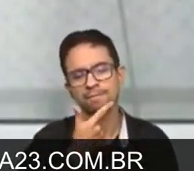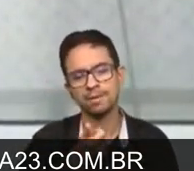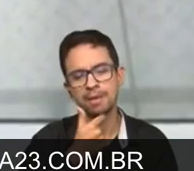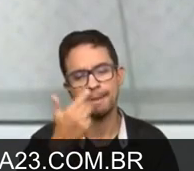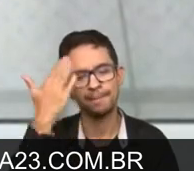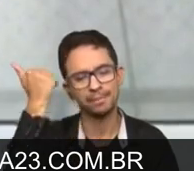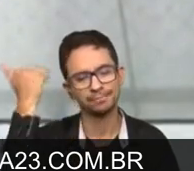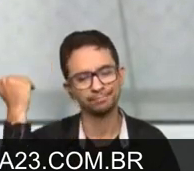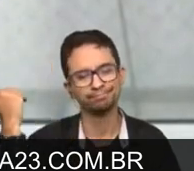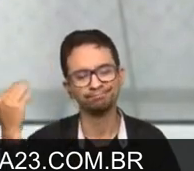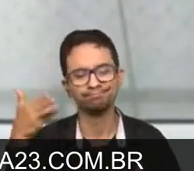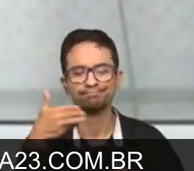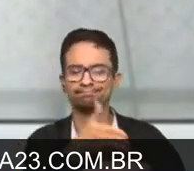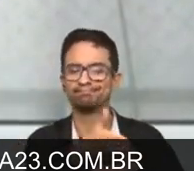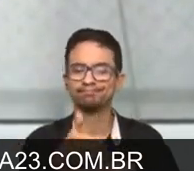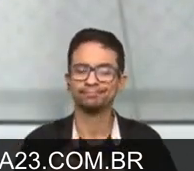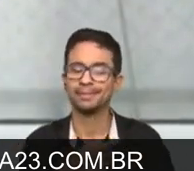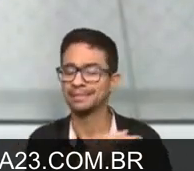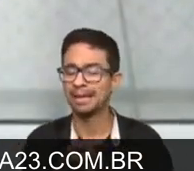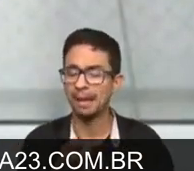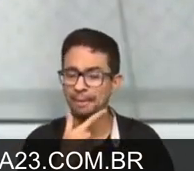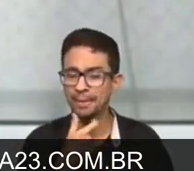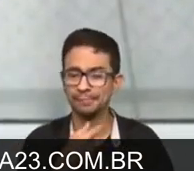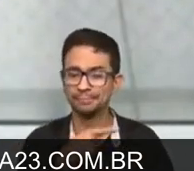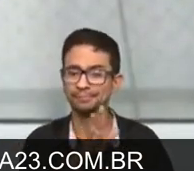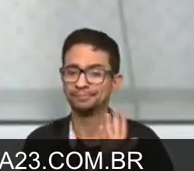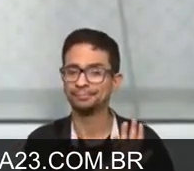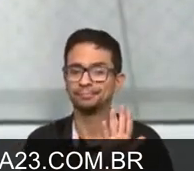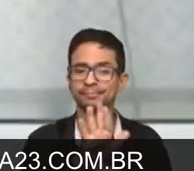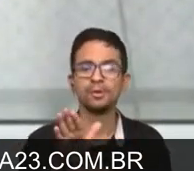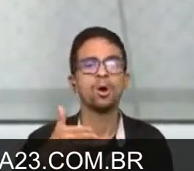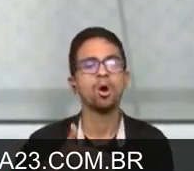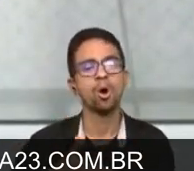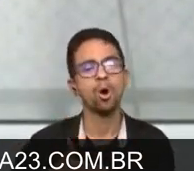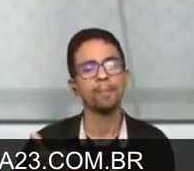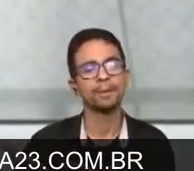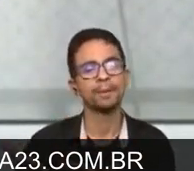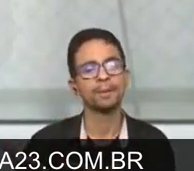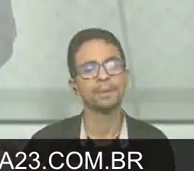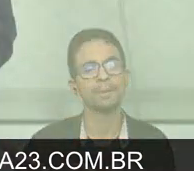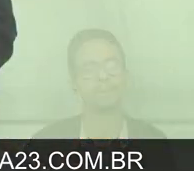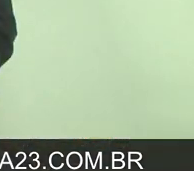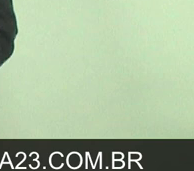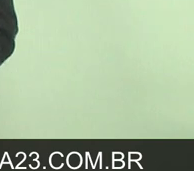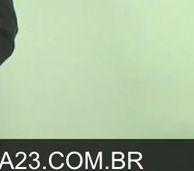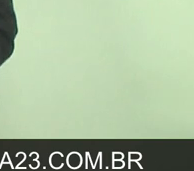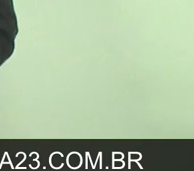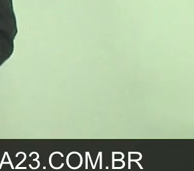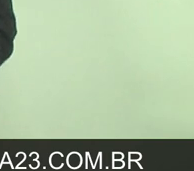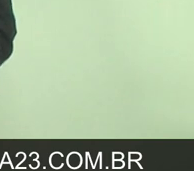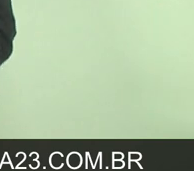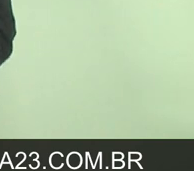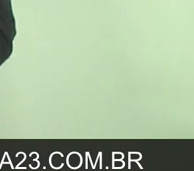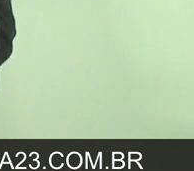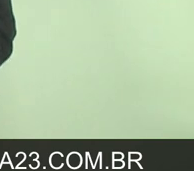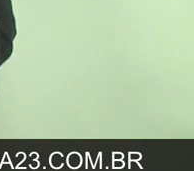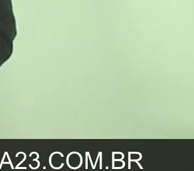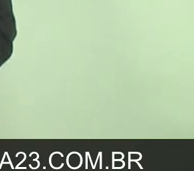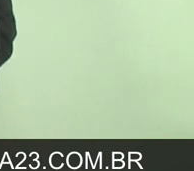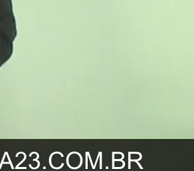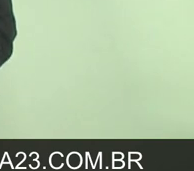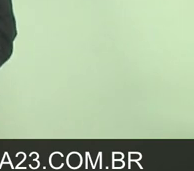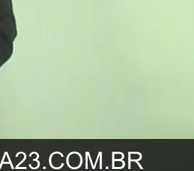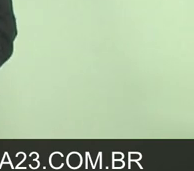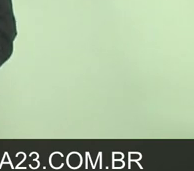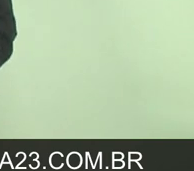tivéssemos acesso a essas medicações para o início do tratamento. E na sequência tem as